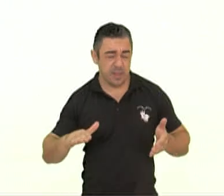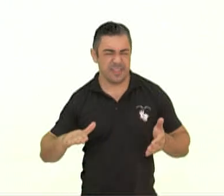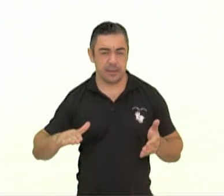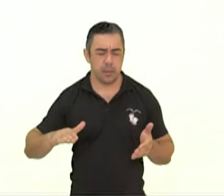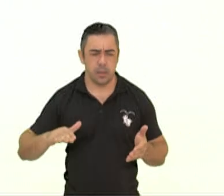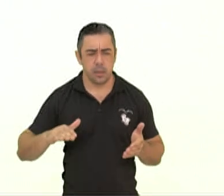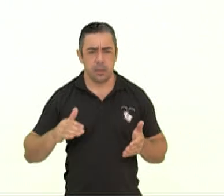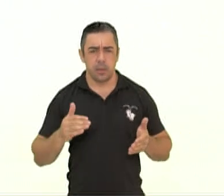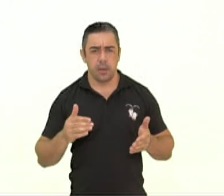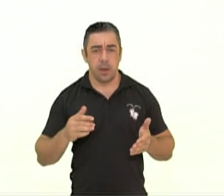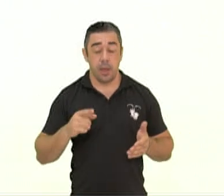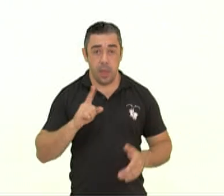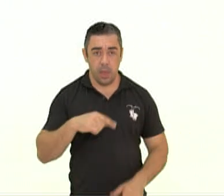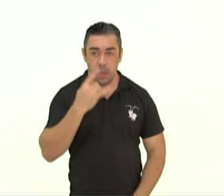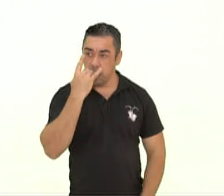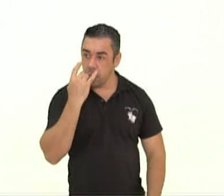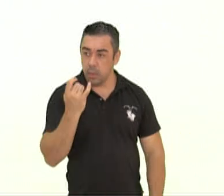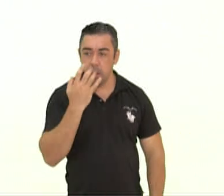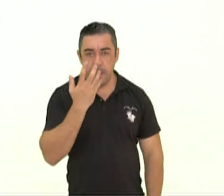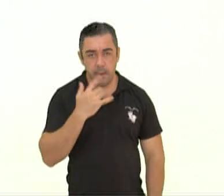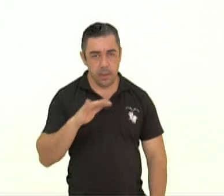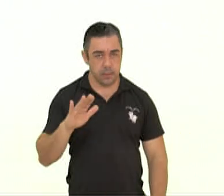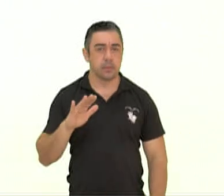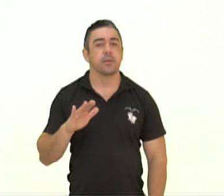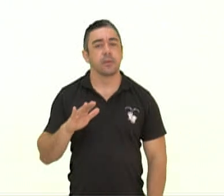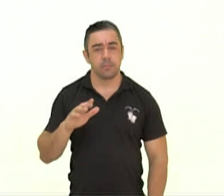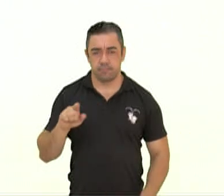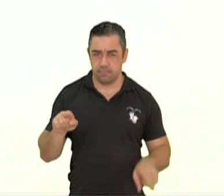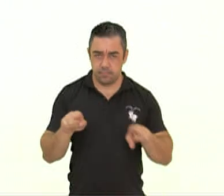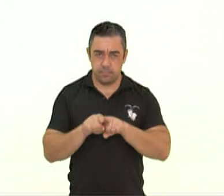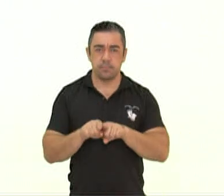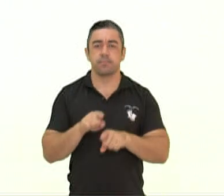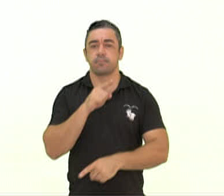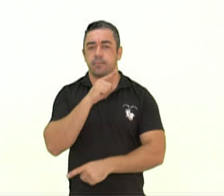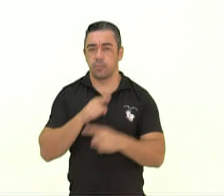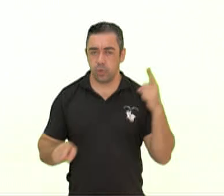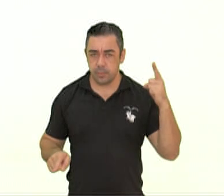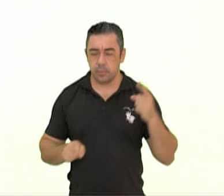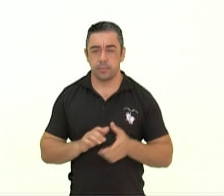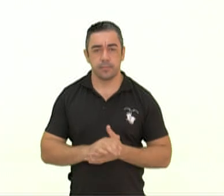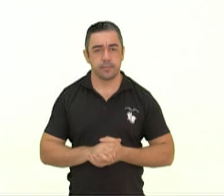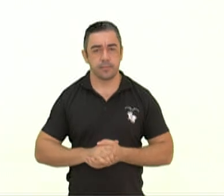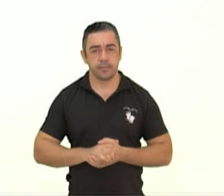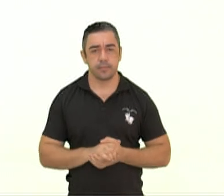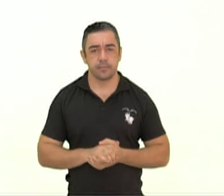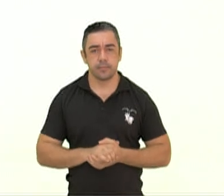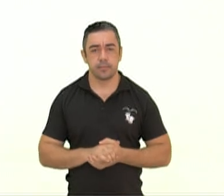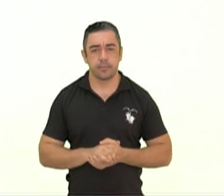alguma forma chamem a atenção das crianças, também é proibido.